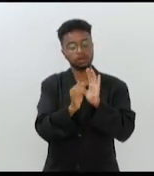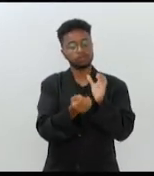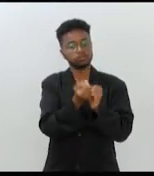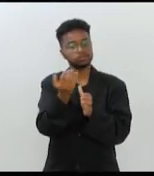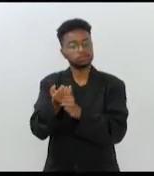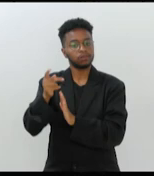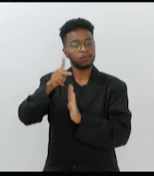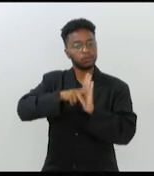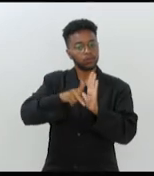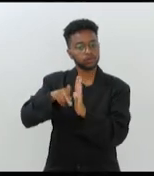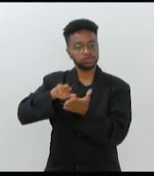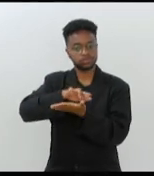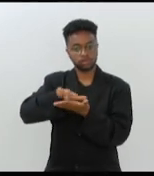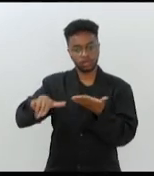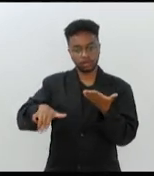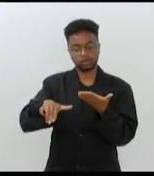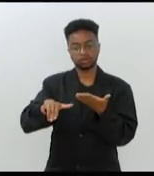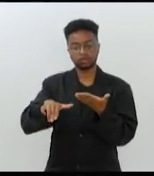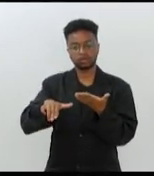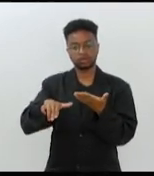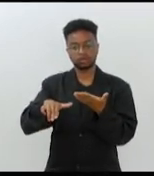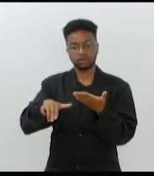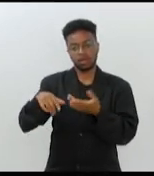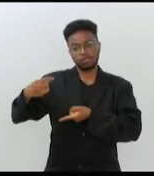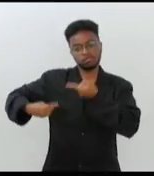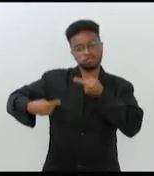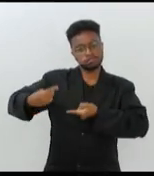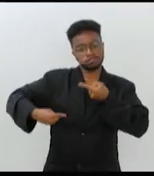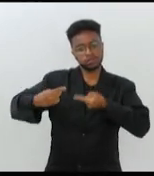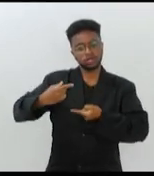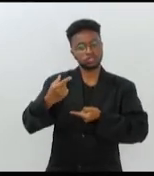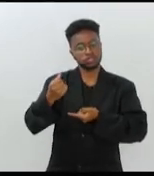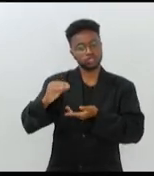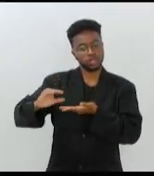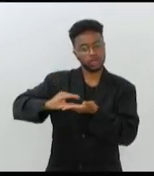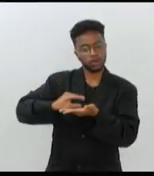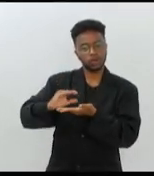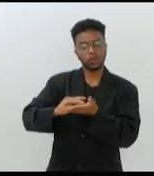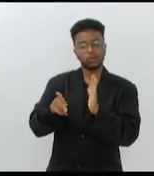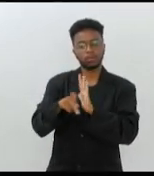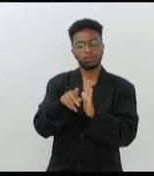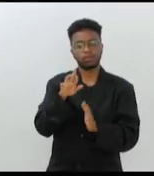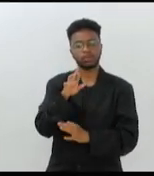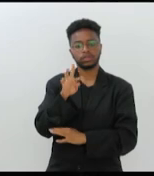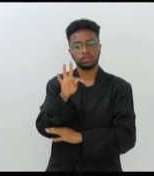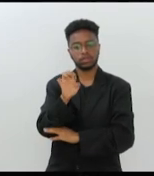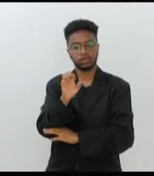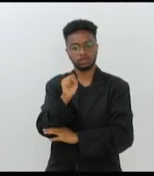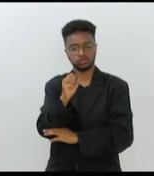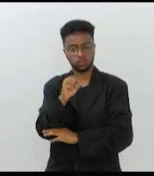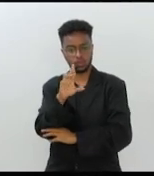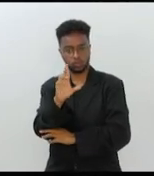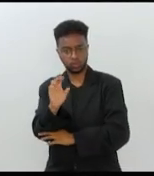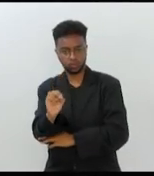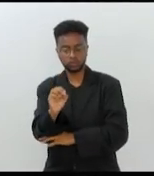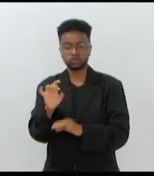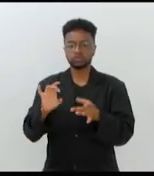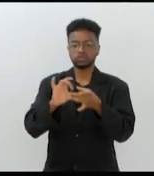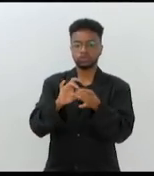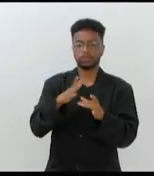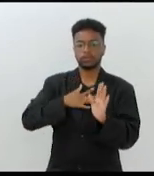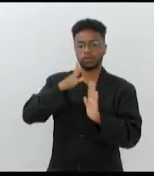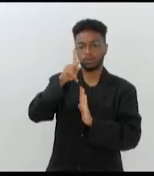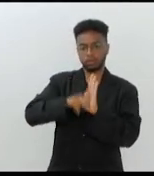projetos, está disputando recursos do Tesouro com os meus